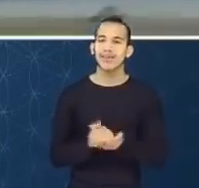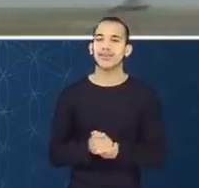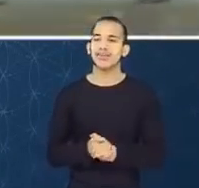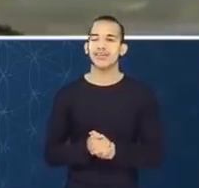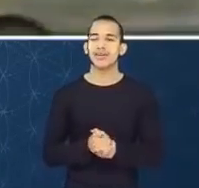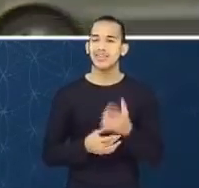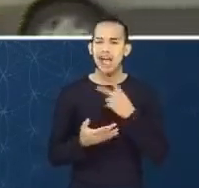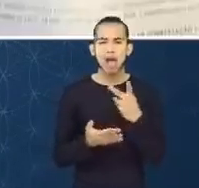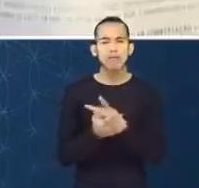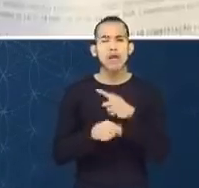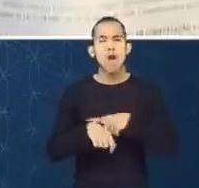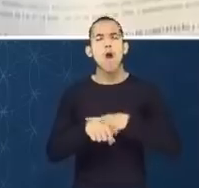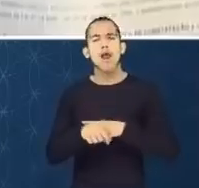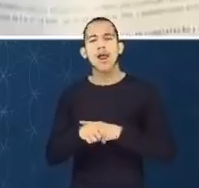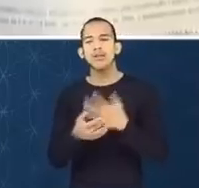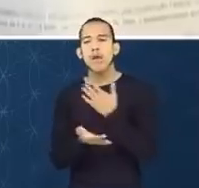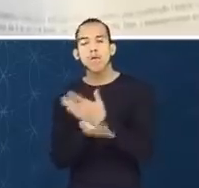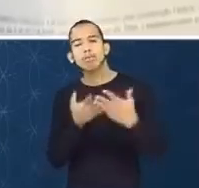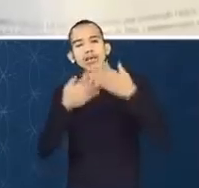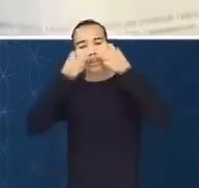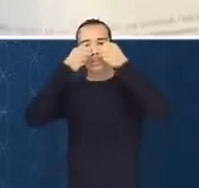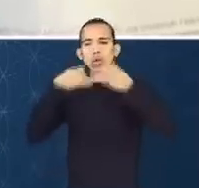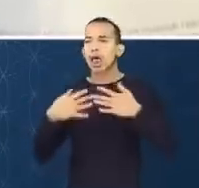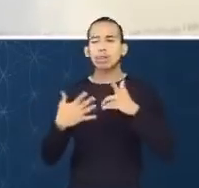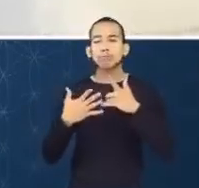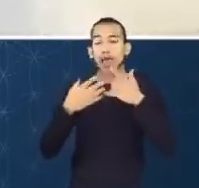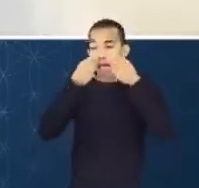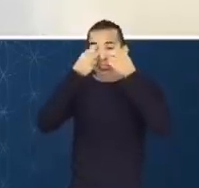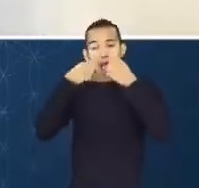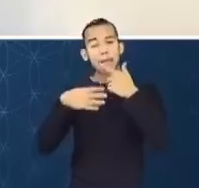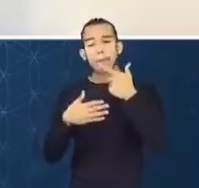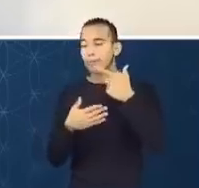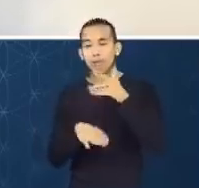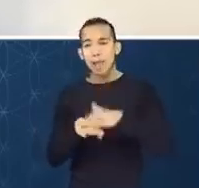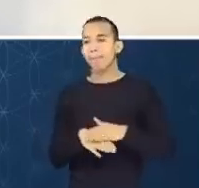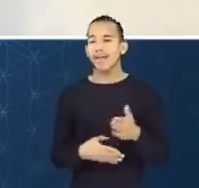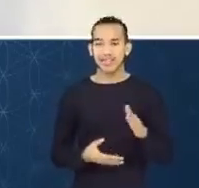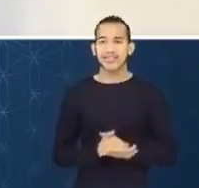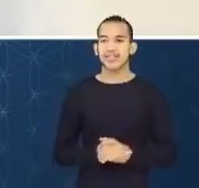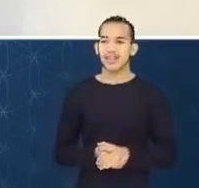Tinha hora que eu chorava e já não tinha mais lágrima para chorar, você acredita?